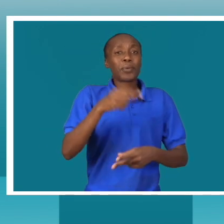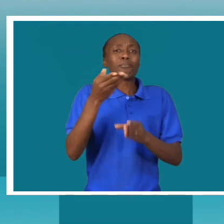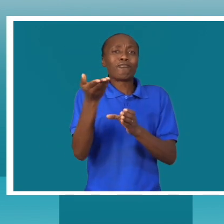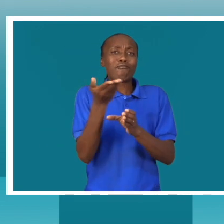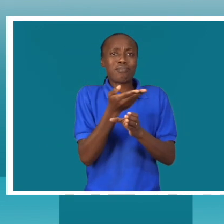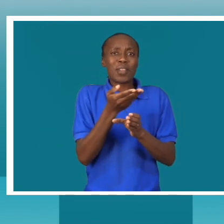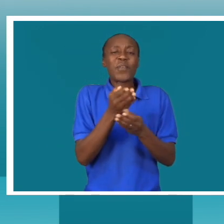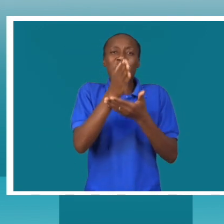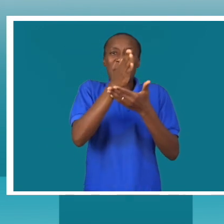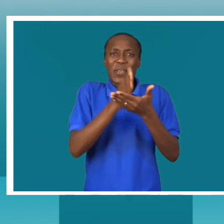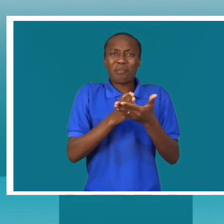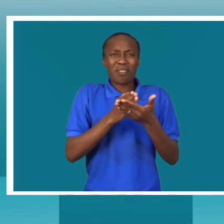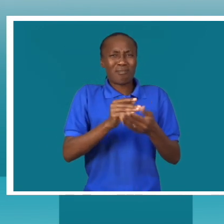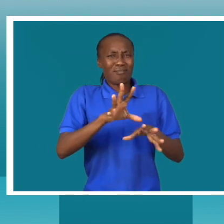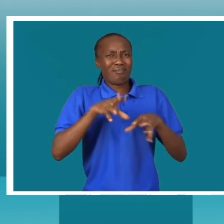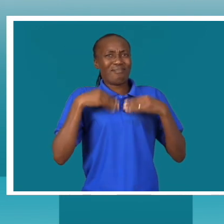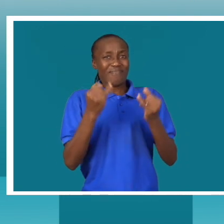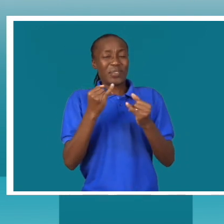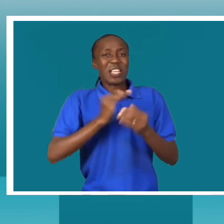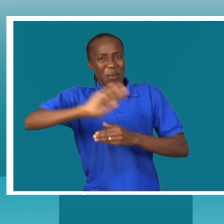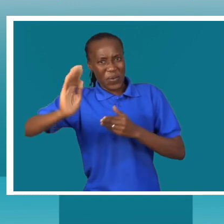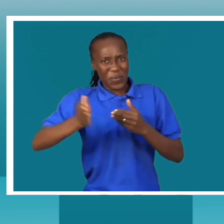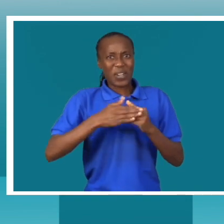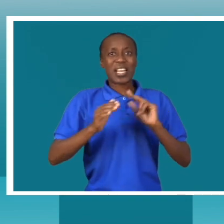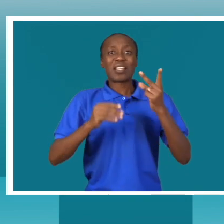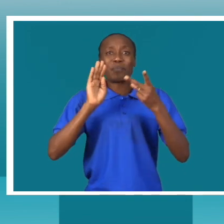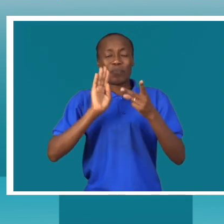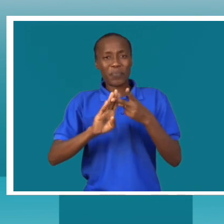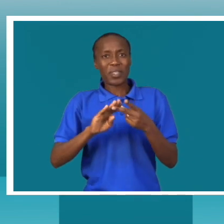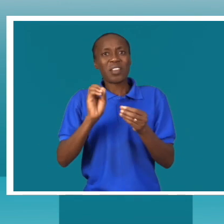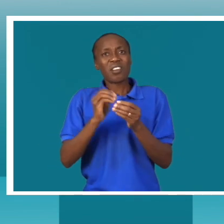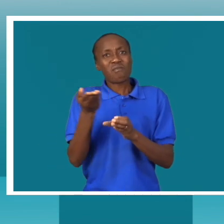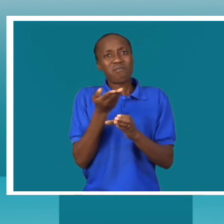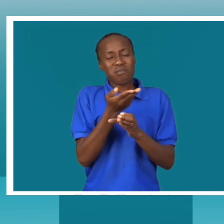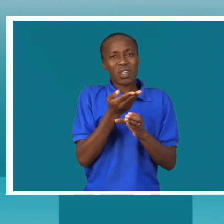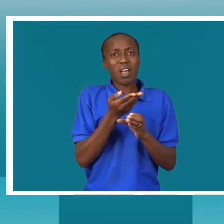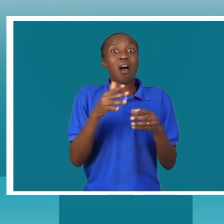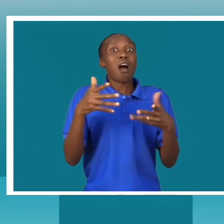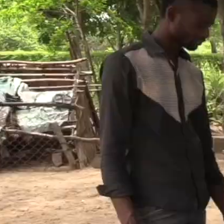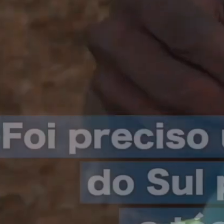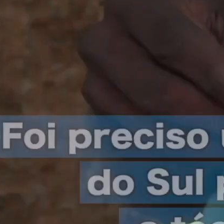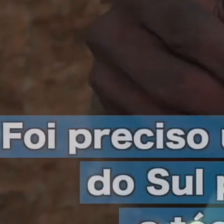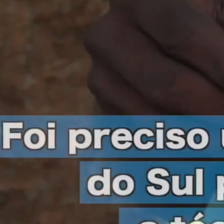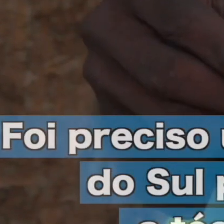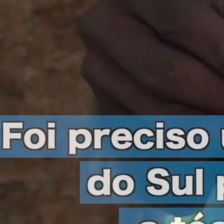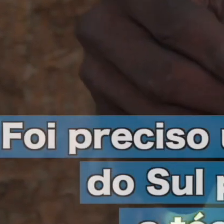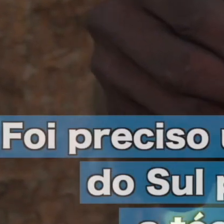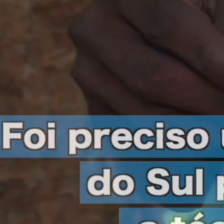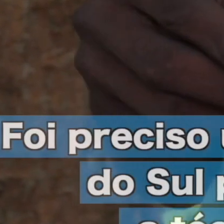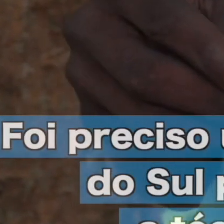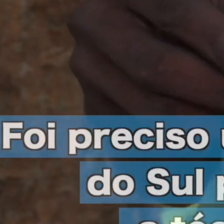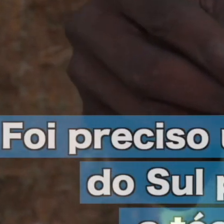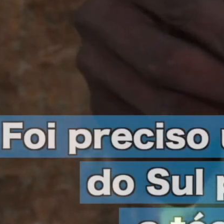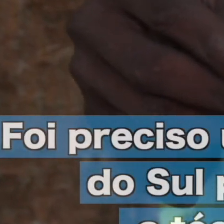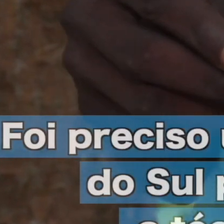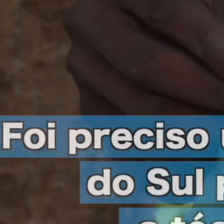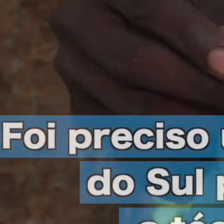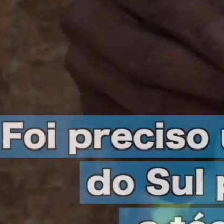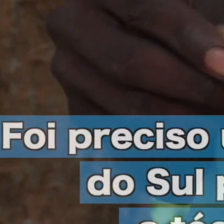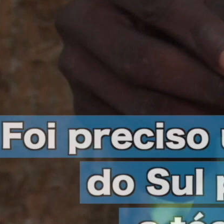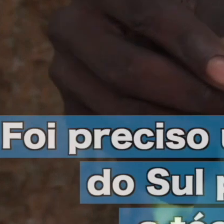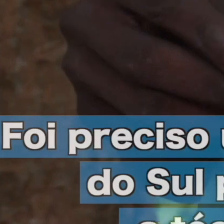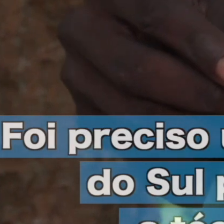então concluímos que aquela era a melhor forma de cortar gharafa de nós é bom né